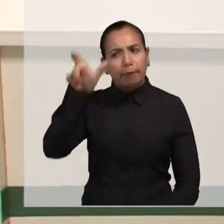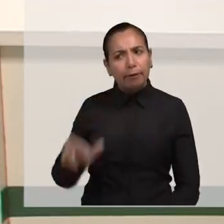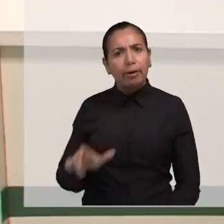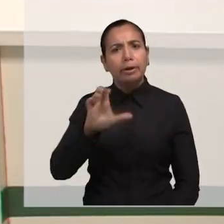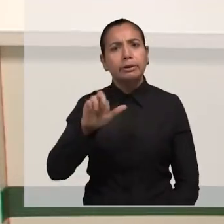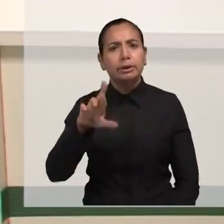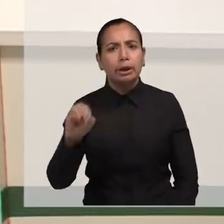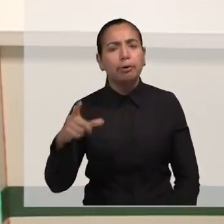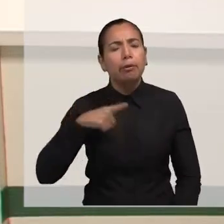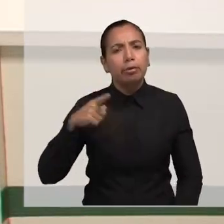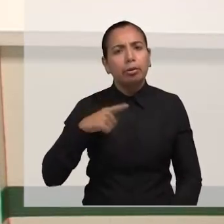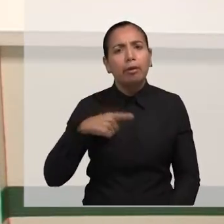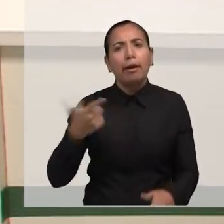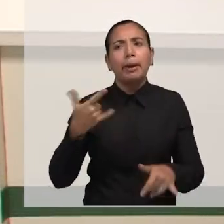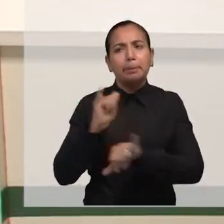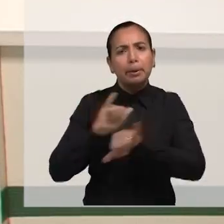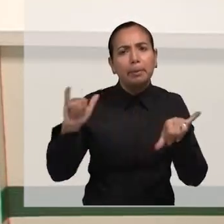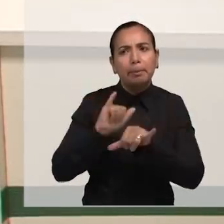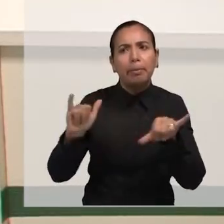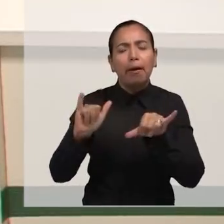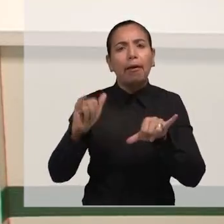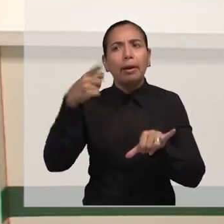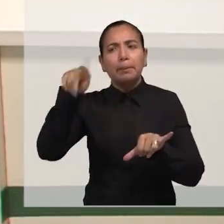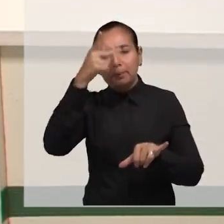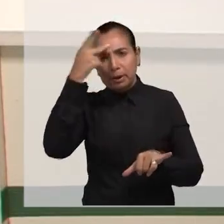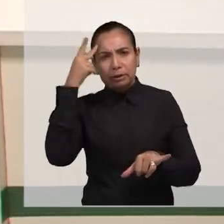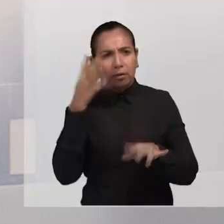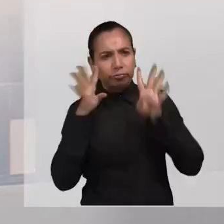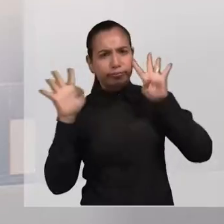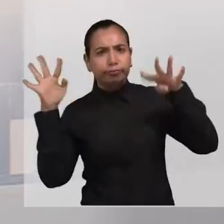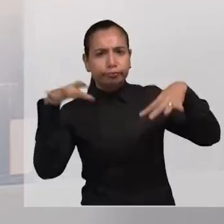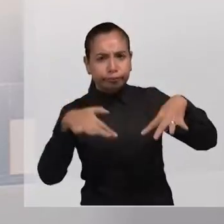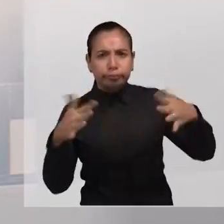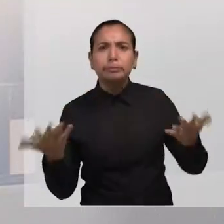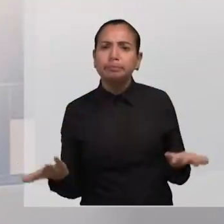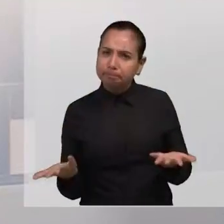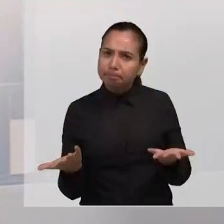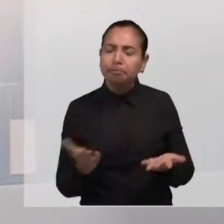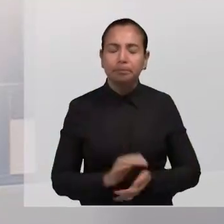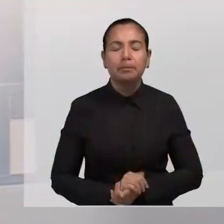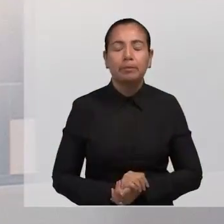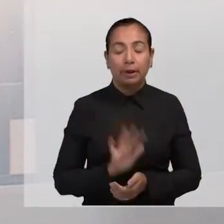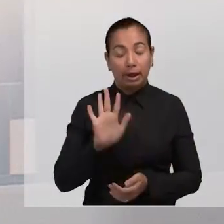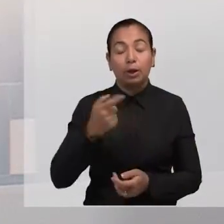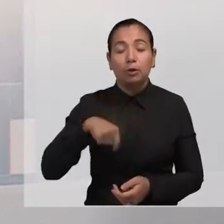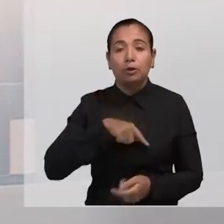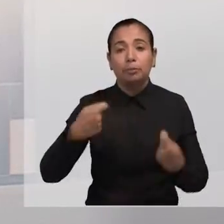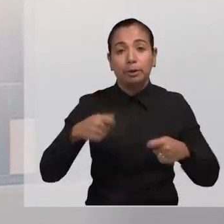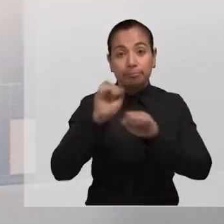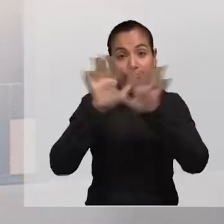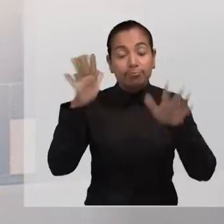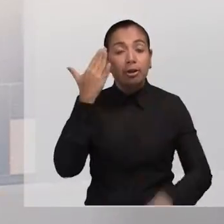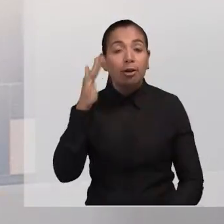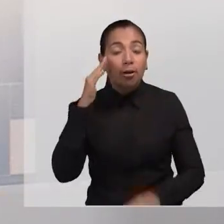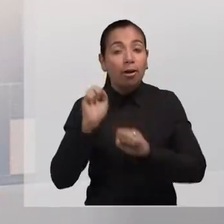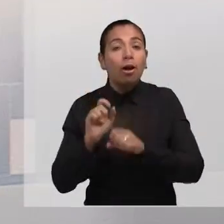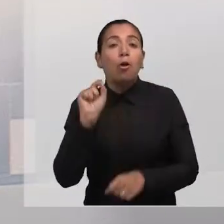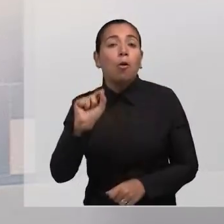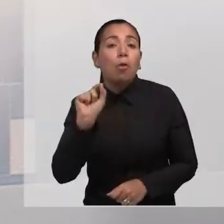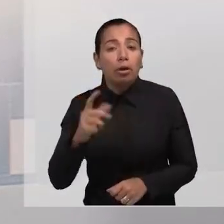numa polêmica nacional, né? A gente precisa compreender que, por ele ser um